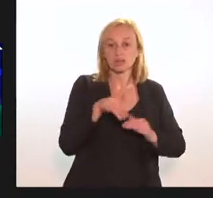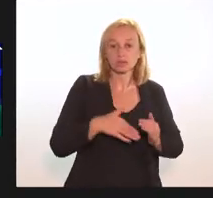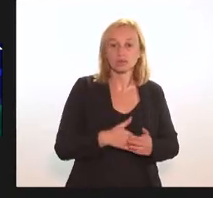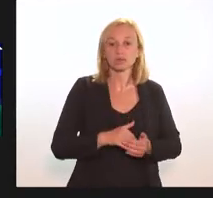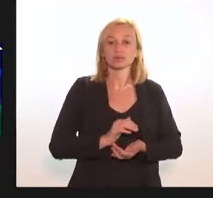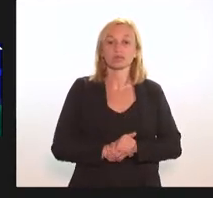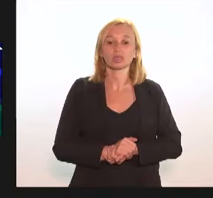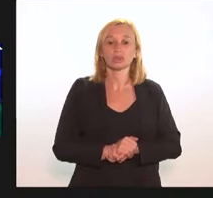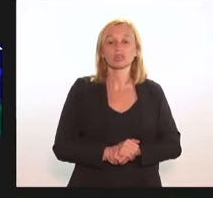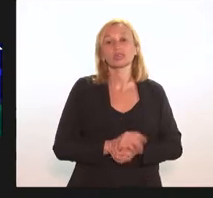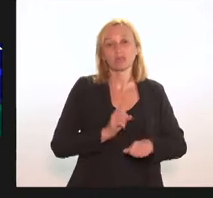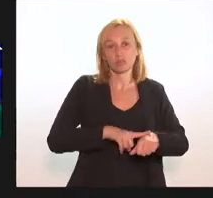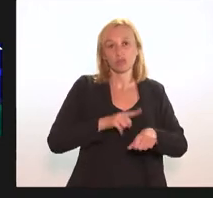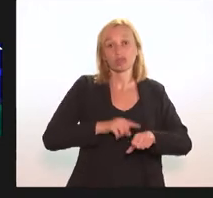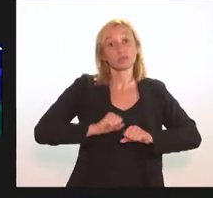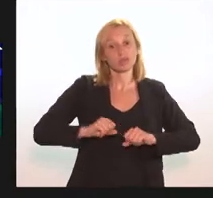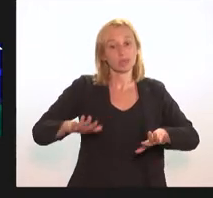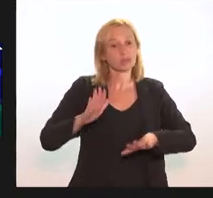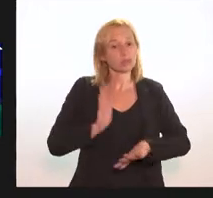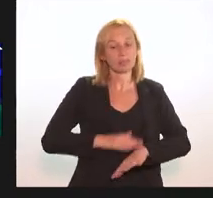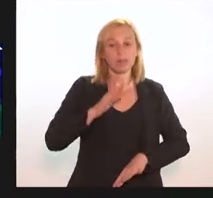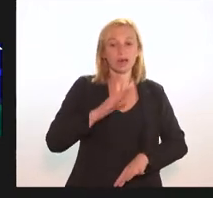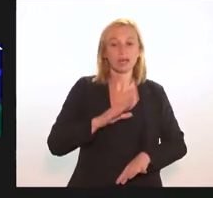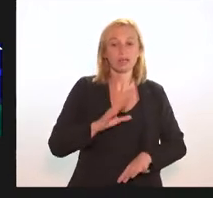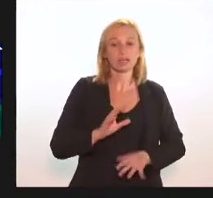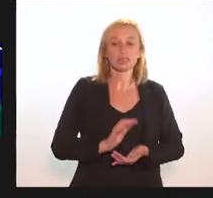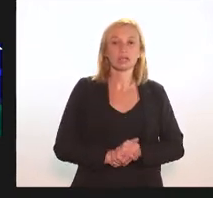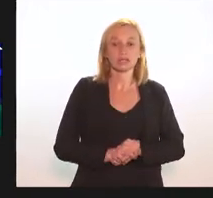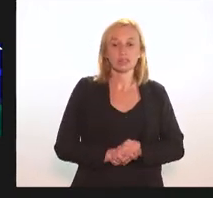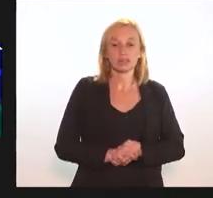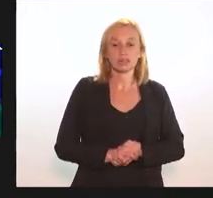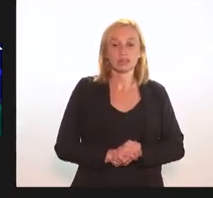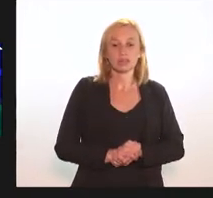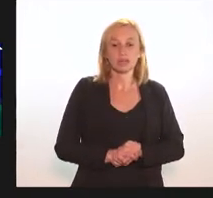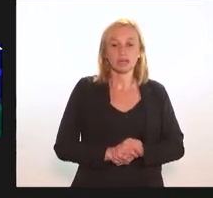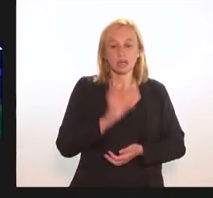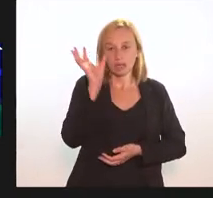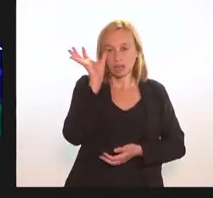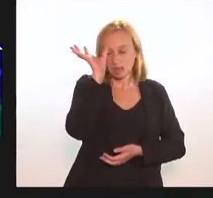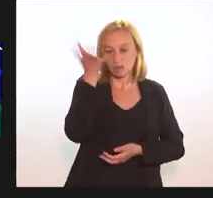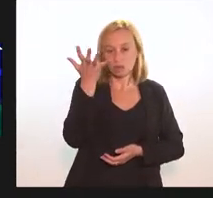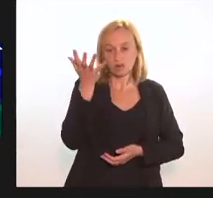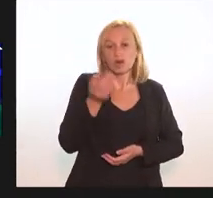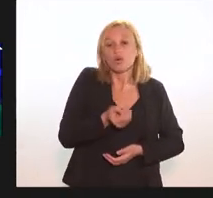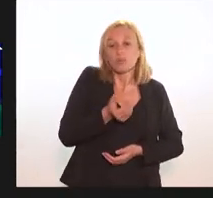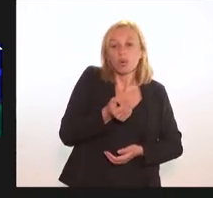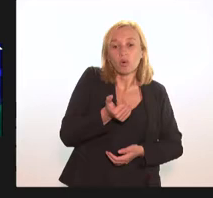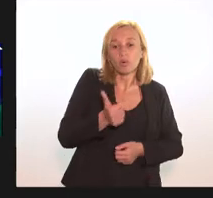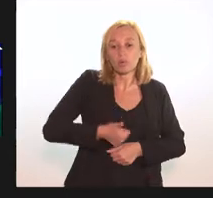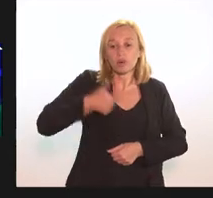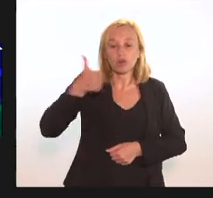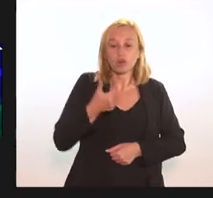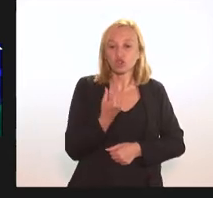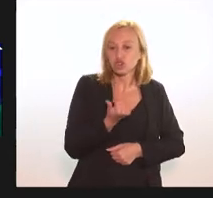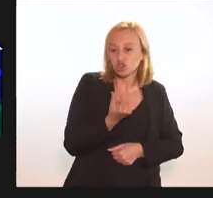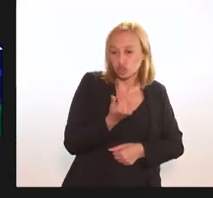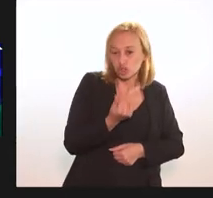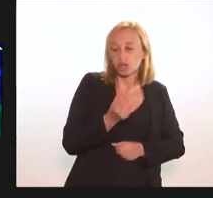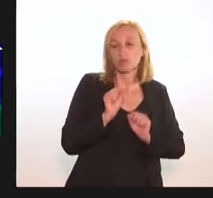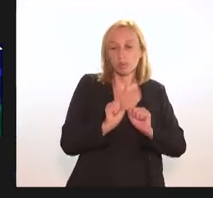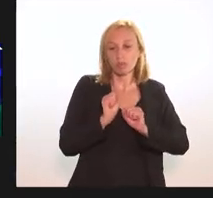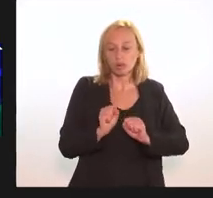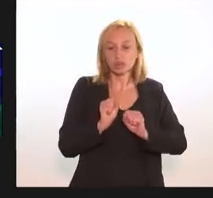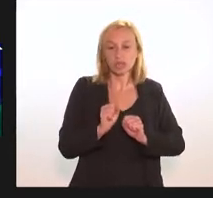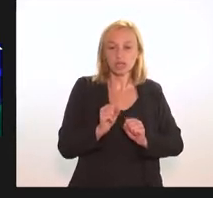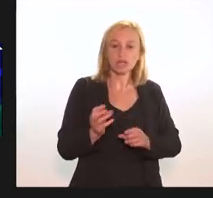mais nesse momento pandêmico. Quanto mais soluções nós trouxermos para trazer o pouco que seja, mais de dinheiro para a gente colocar